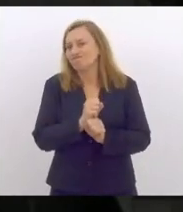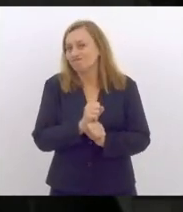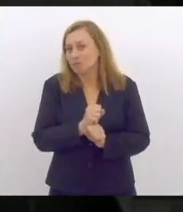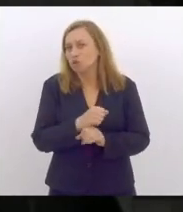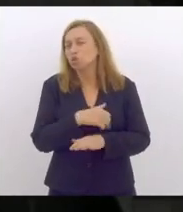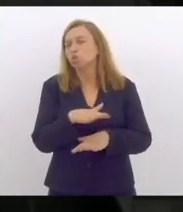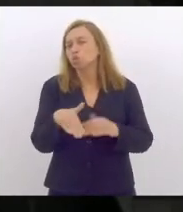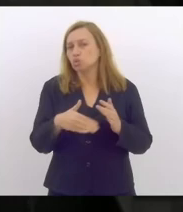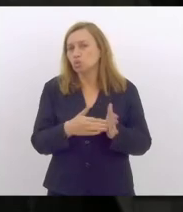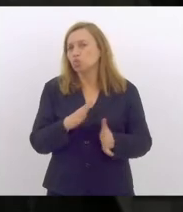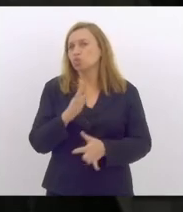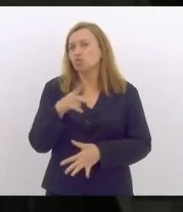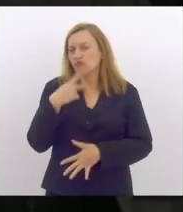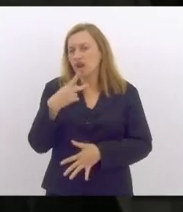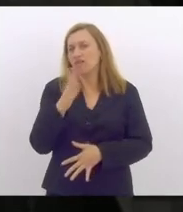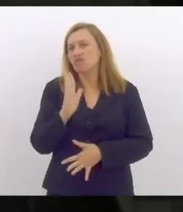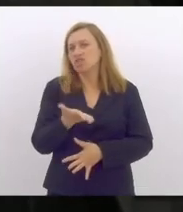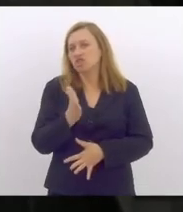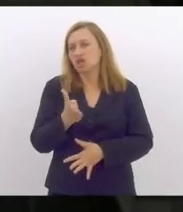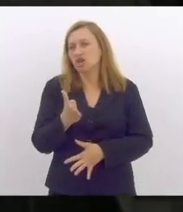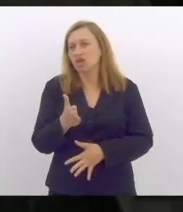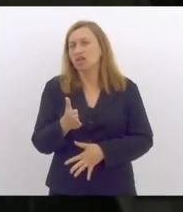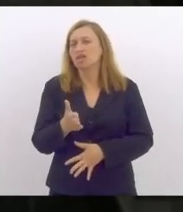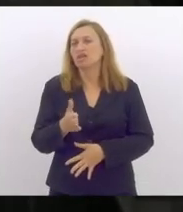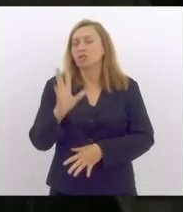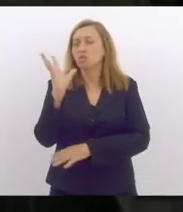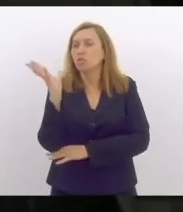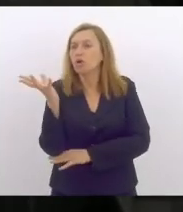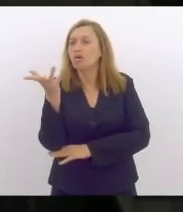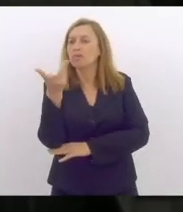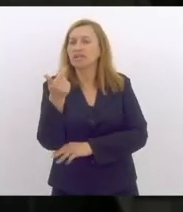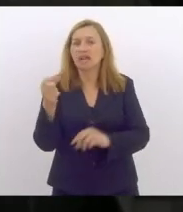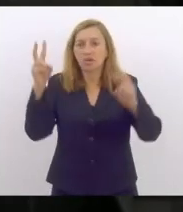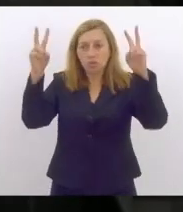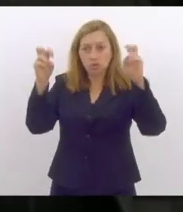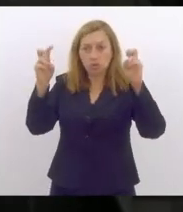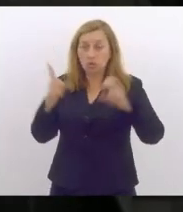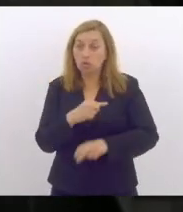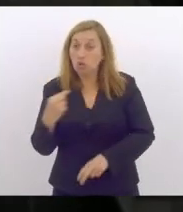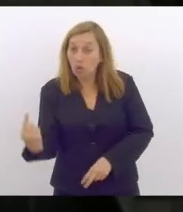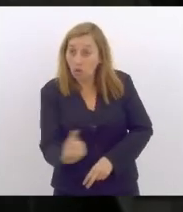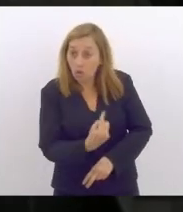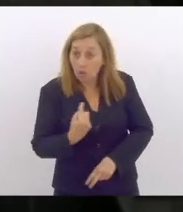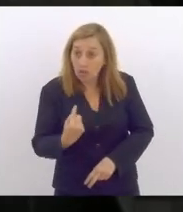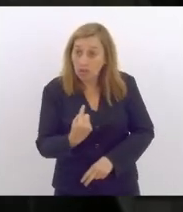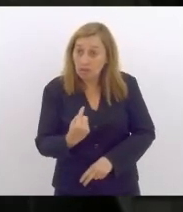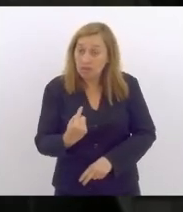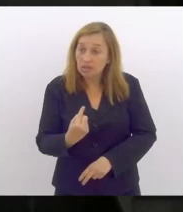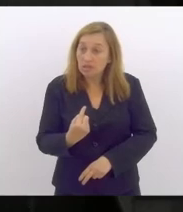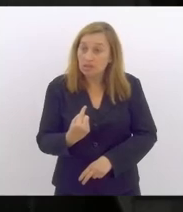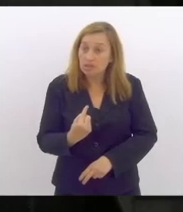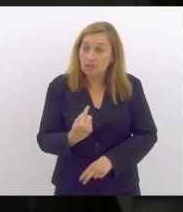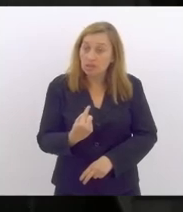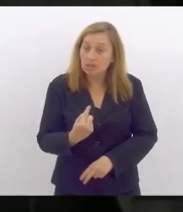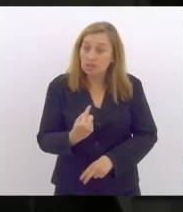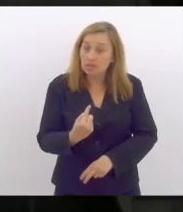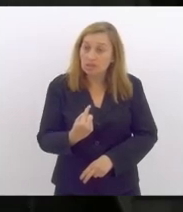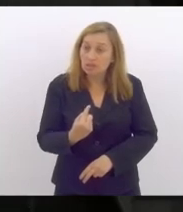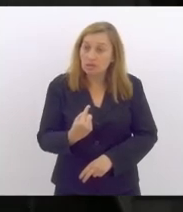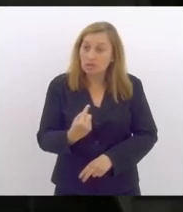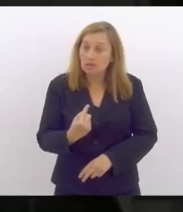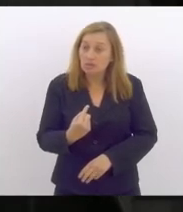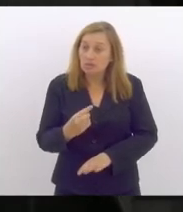já diziam que em matéria ambiental nós somos passageiros do mesmo